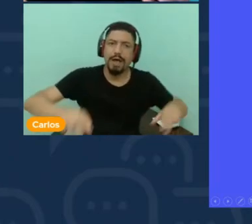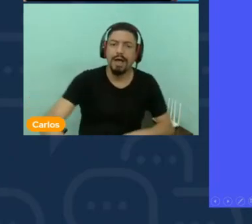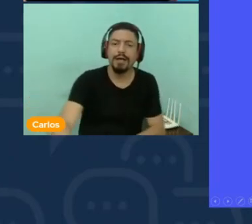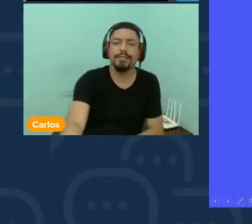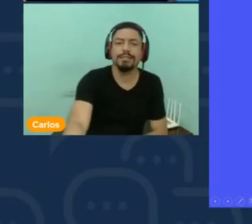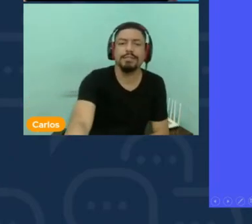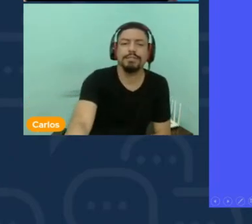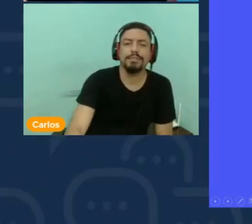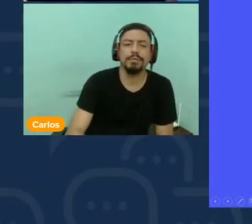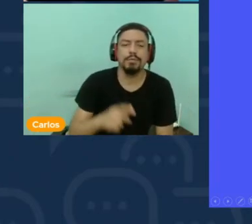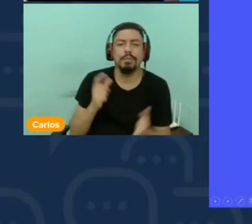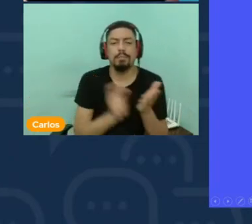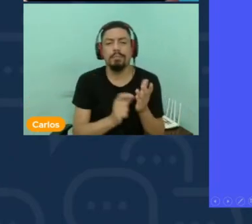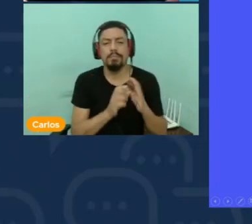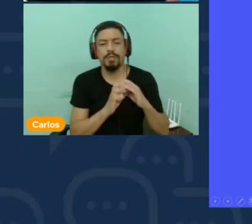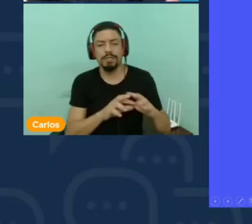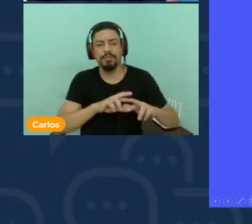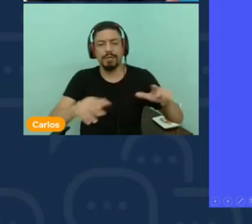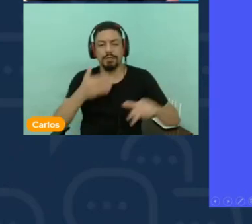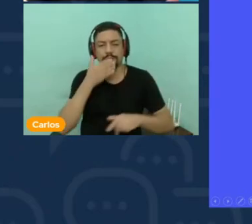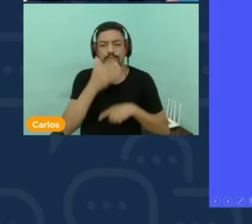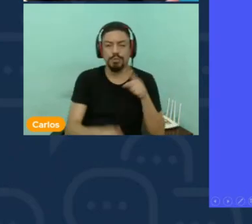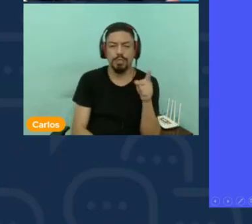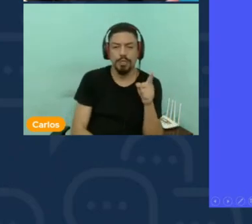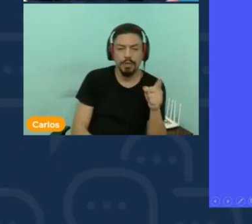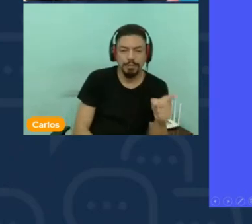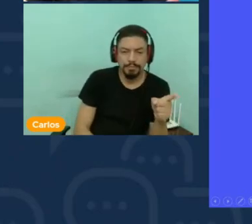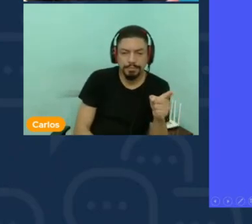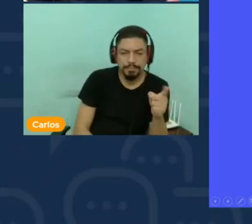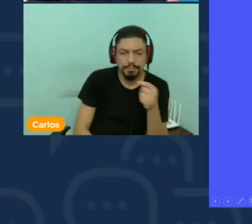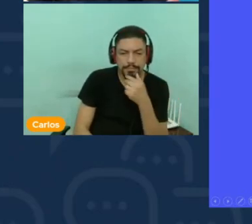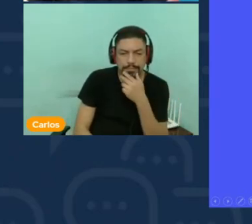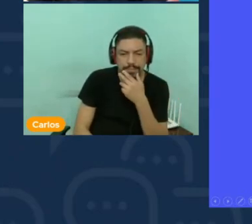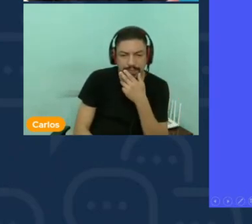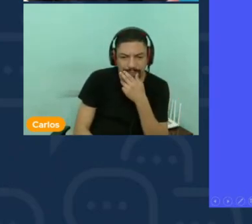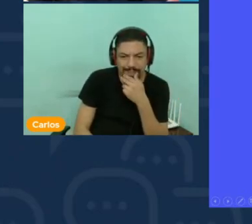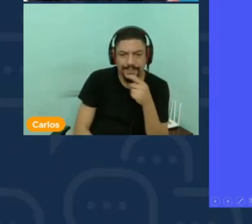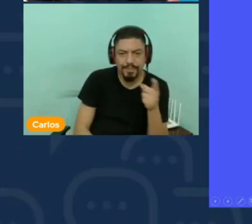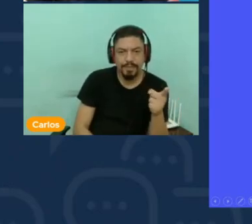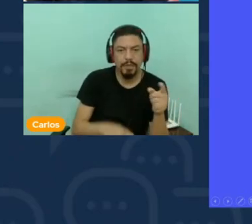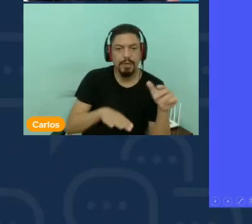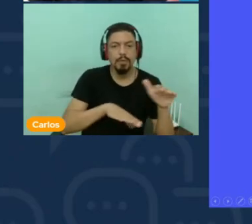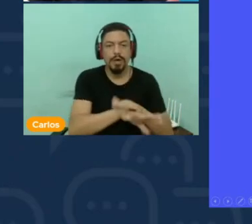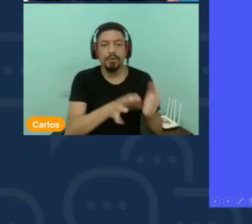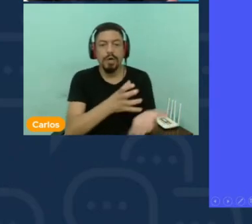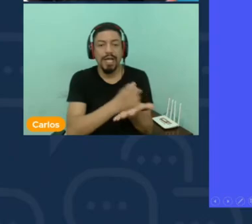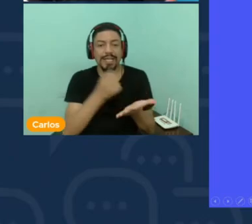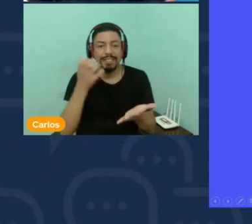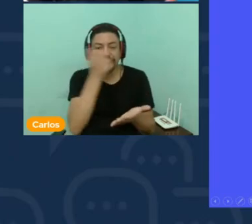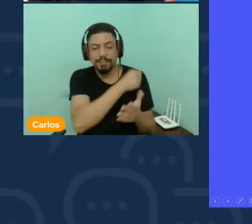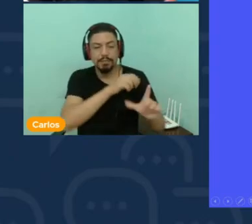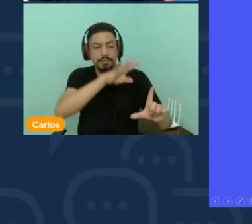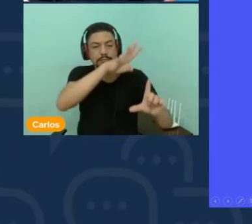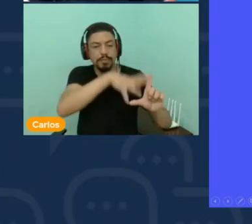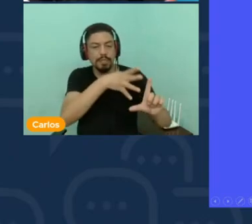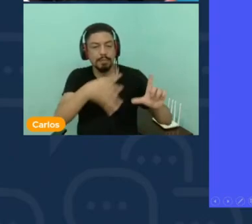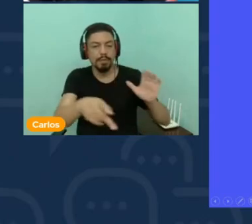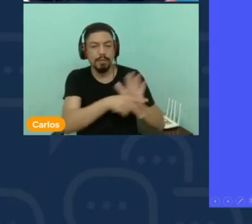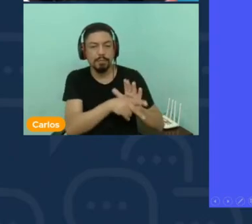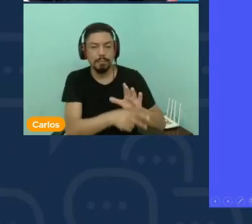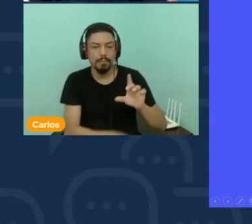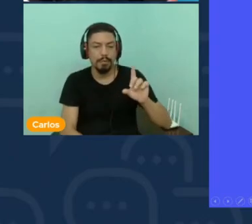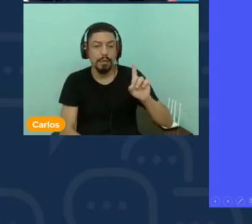processa essas solicitações dos meus clientes e guarda, por exemplo, o registro em uma tabela do